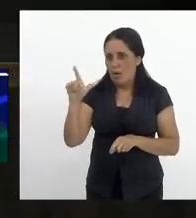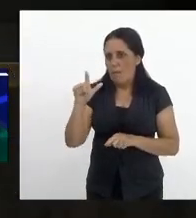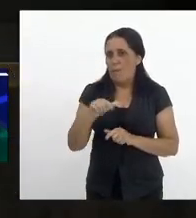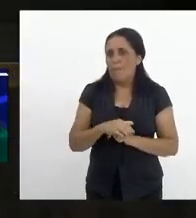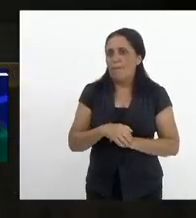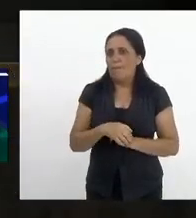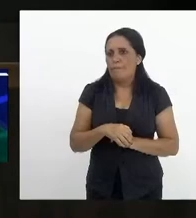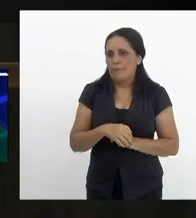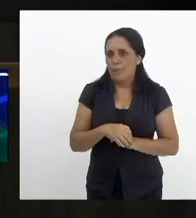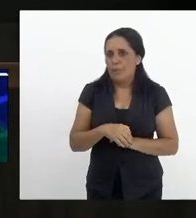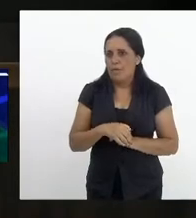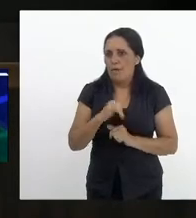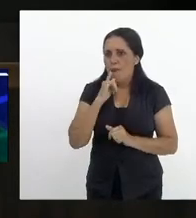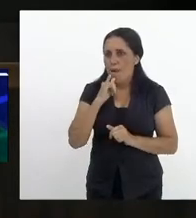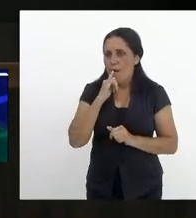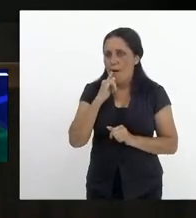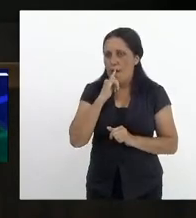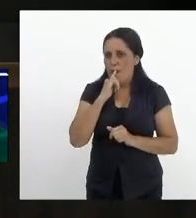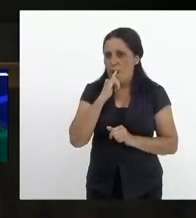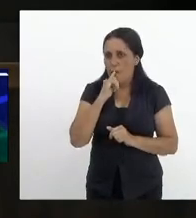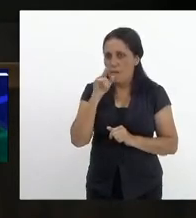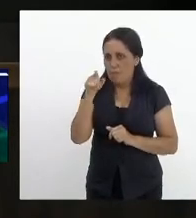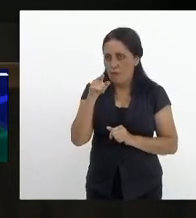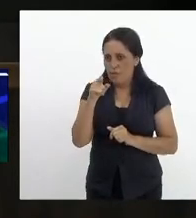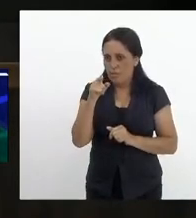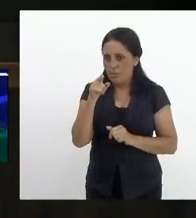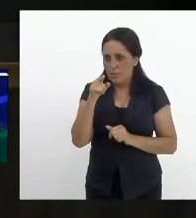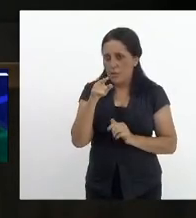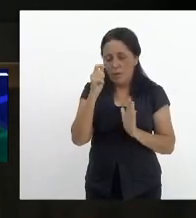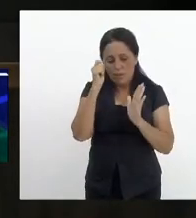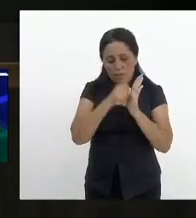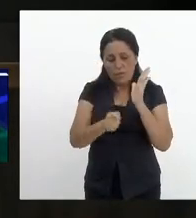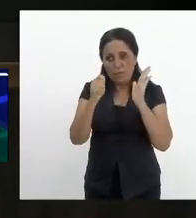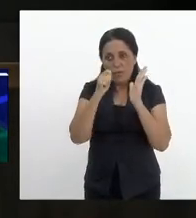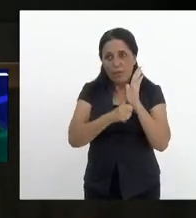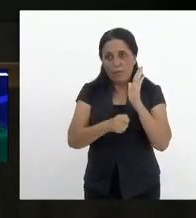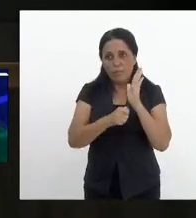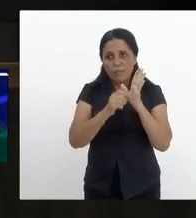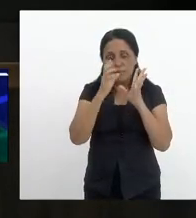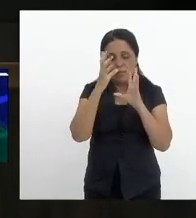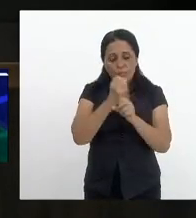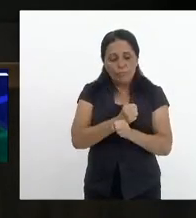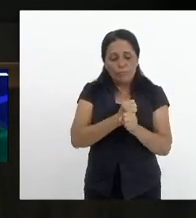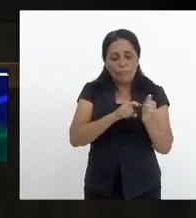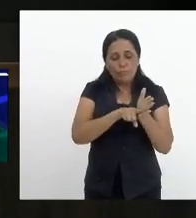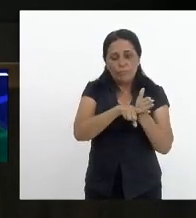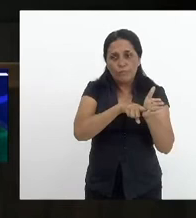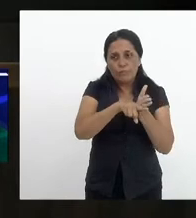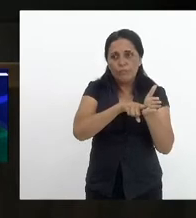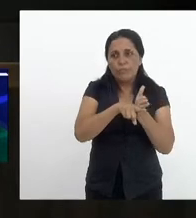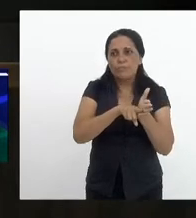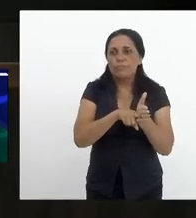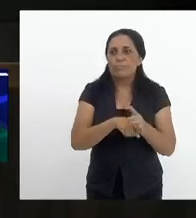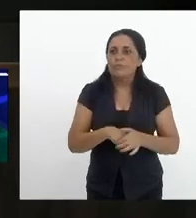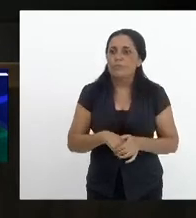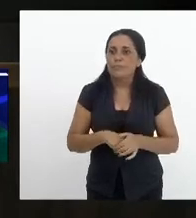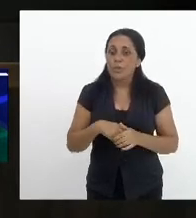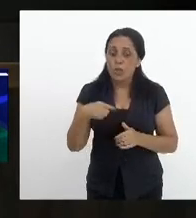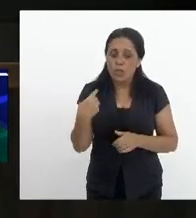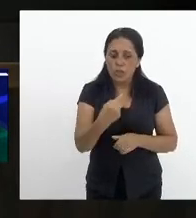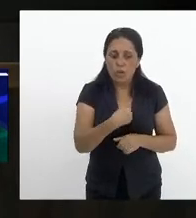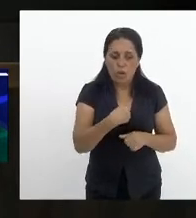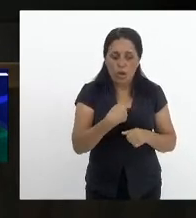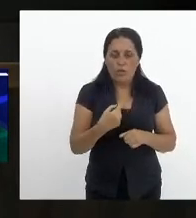vou dar um exemplo a Vossa Excelência. Eu queria que Vossa Excelência botasse no papel e fizesse uma consulta ao Tribunal de Contas. Nós fizemos